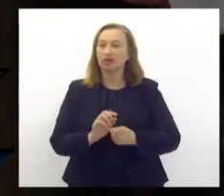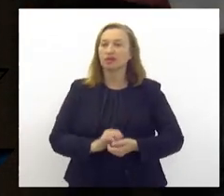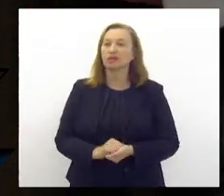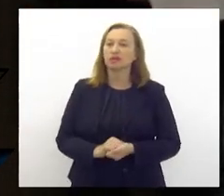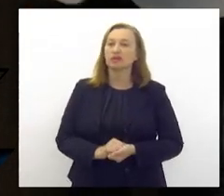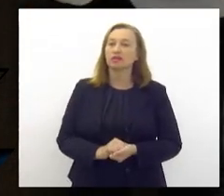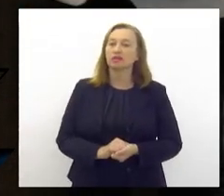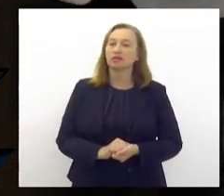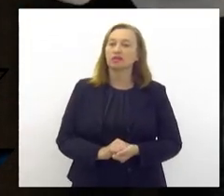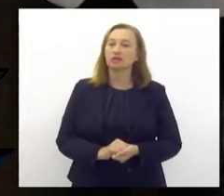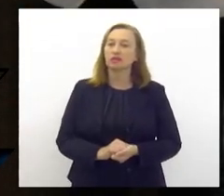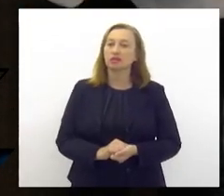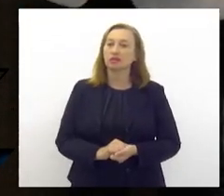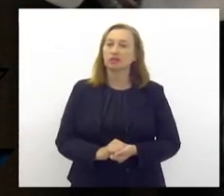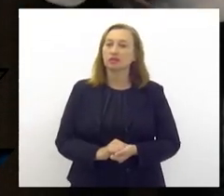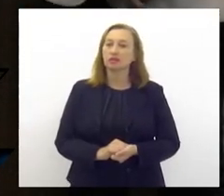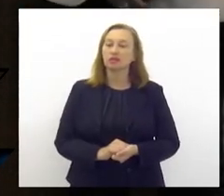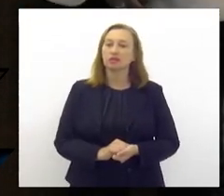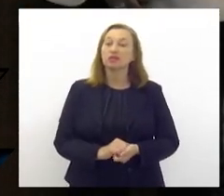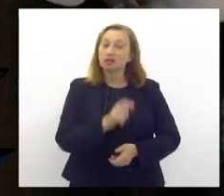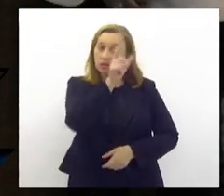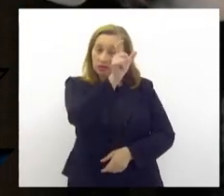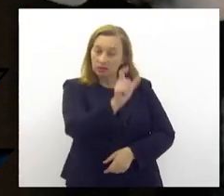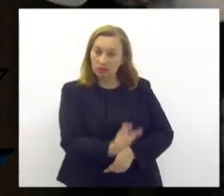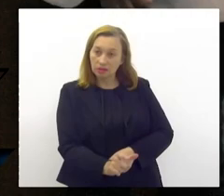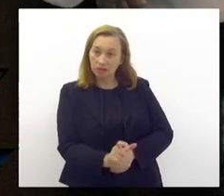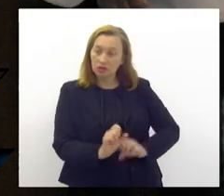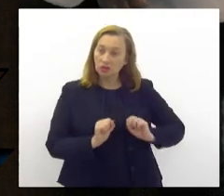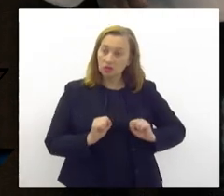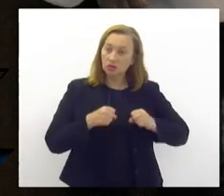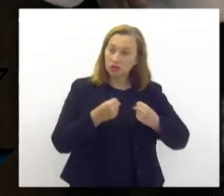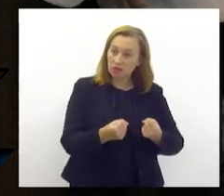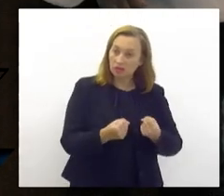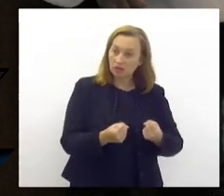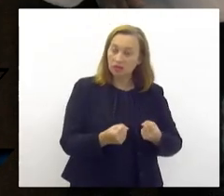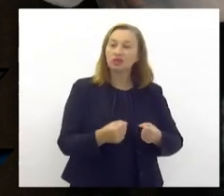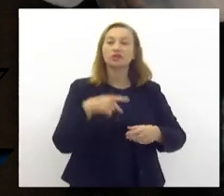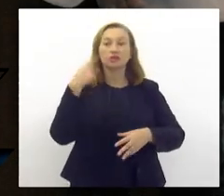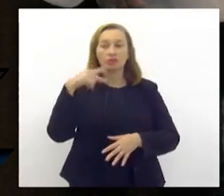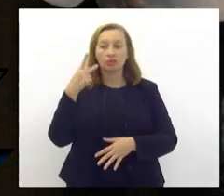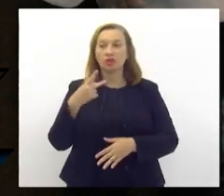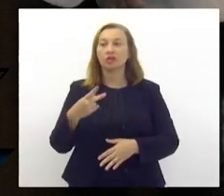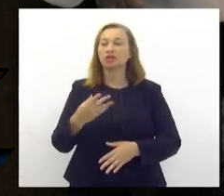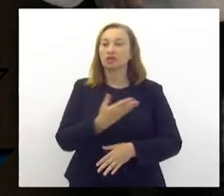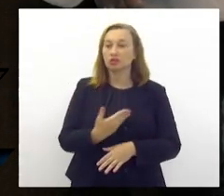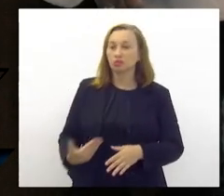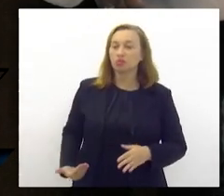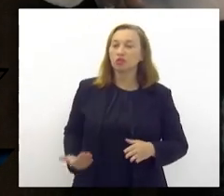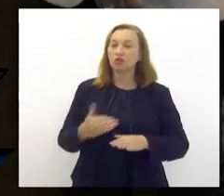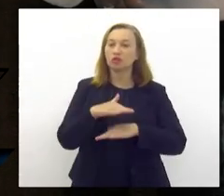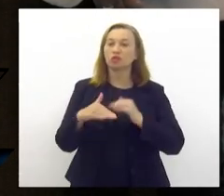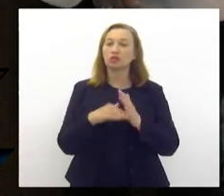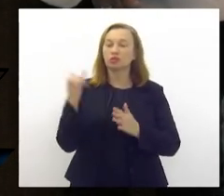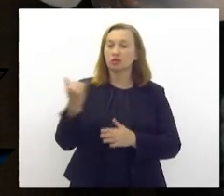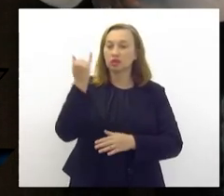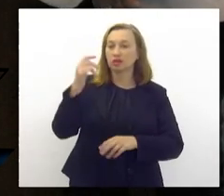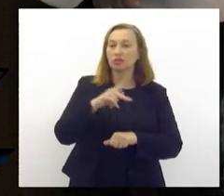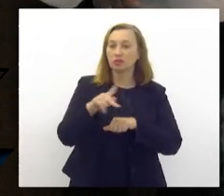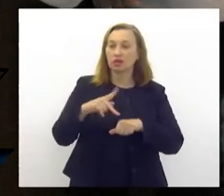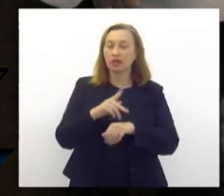desse grande sujeito defensor, não é, dessas políticas todas importantes para o nosso país.